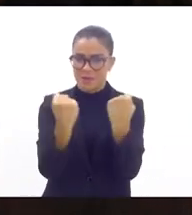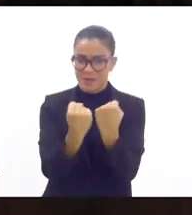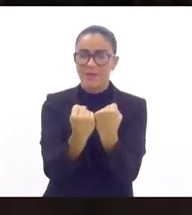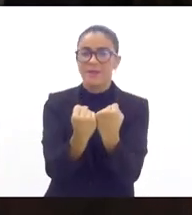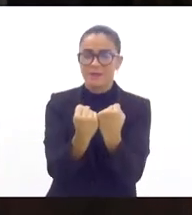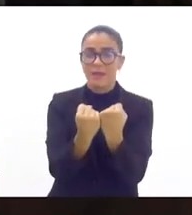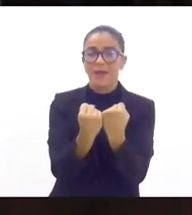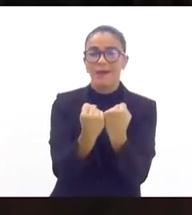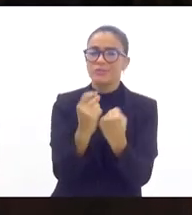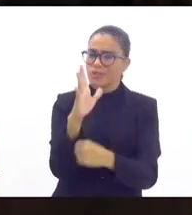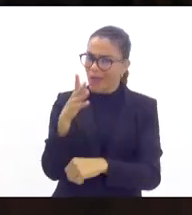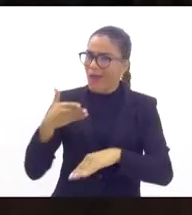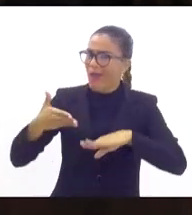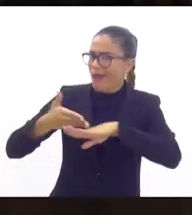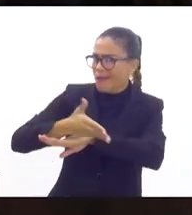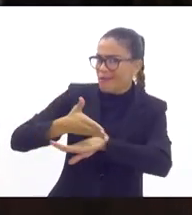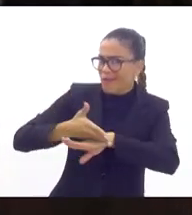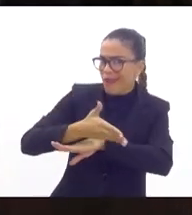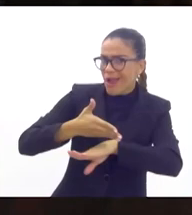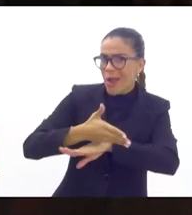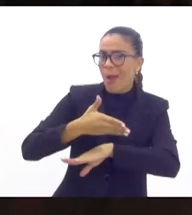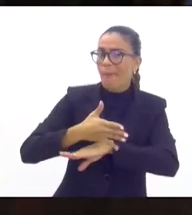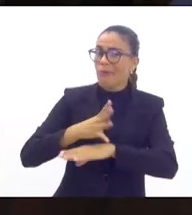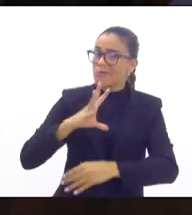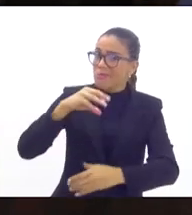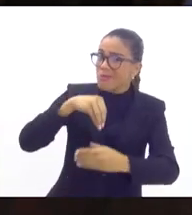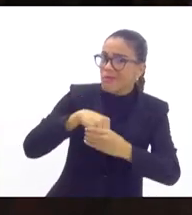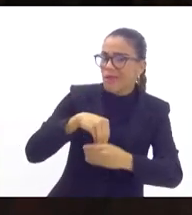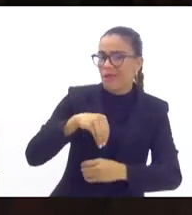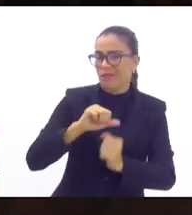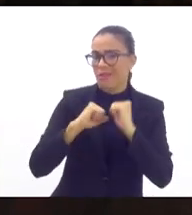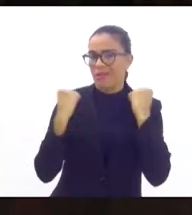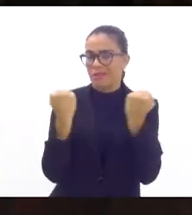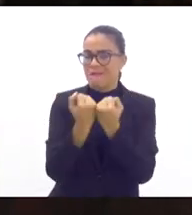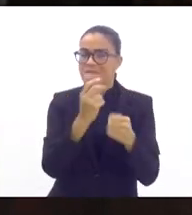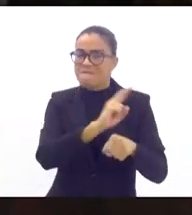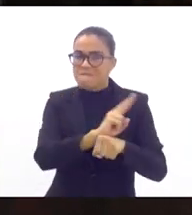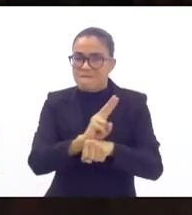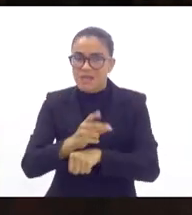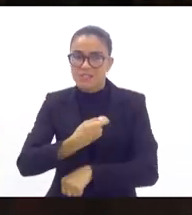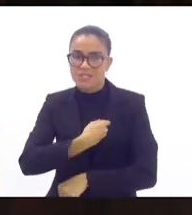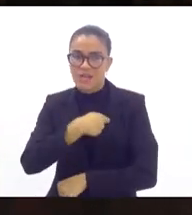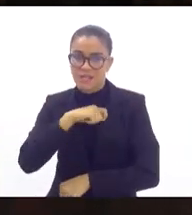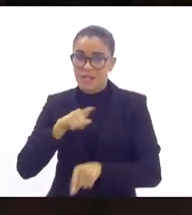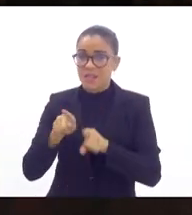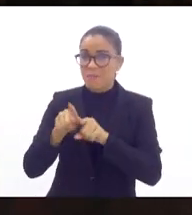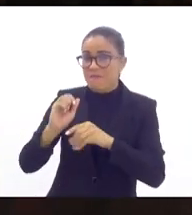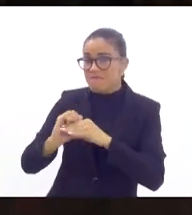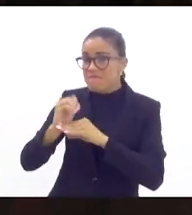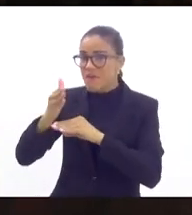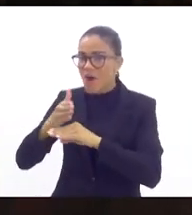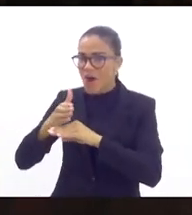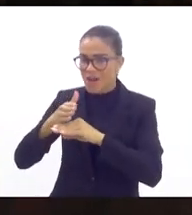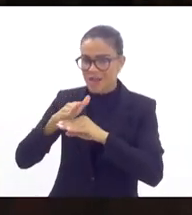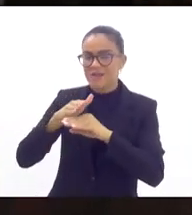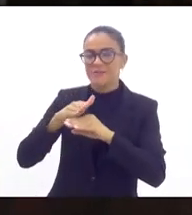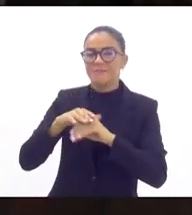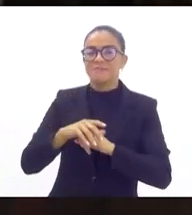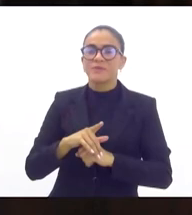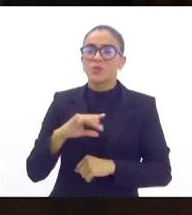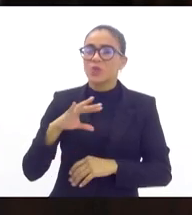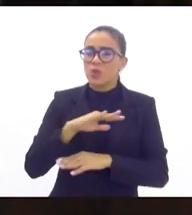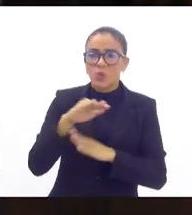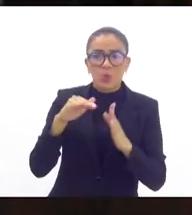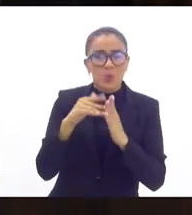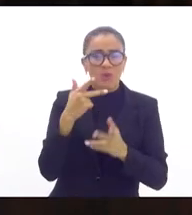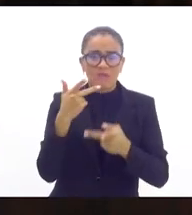dentro do Maracanã na parte interna e fiscalizando também a parte externa do Maracanã e tudo que tá sendo colocado aqui